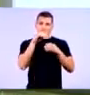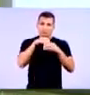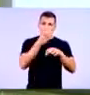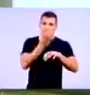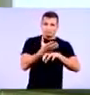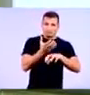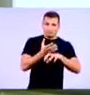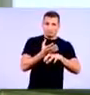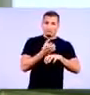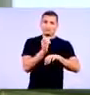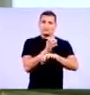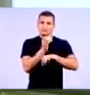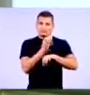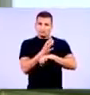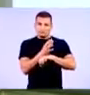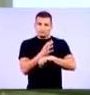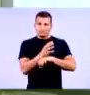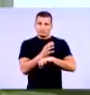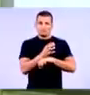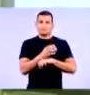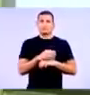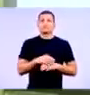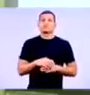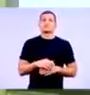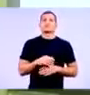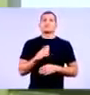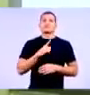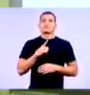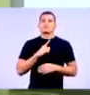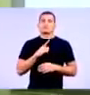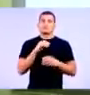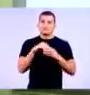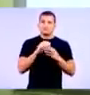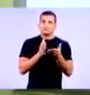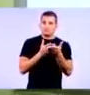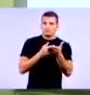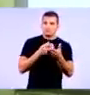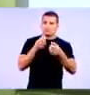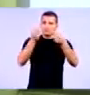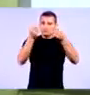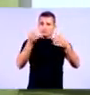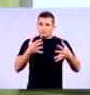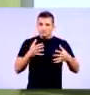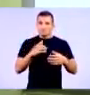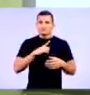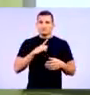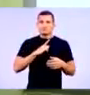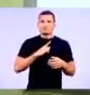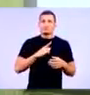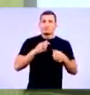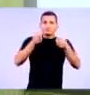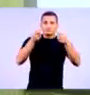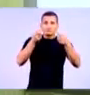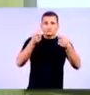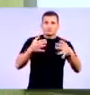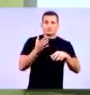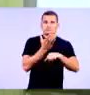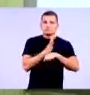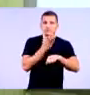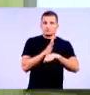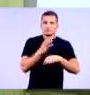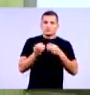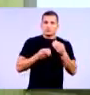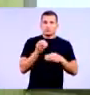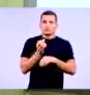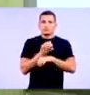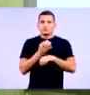para a Construção do Trabalho Acadêmico. É um manual, você vai explicar, tem o passo a passo da tarefa, na hora que você clica na tarefa vai estar a orientação